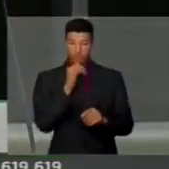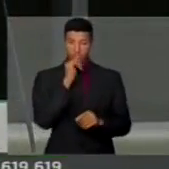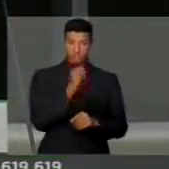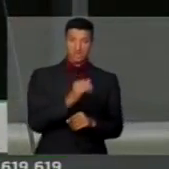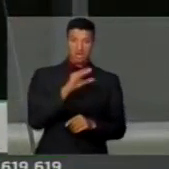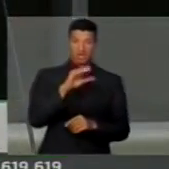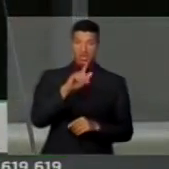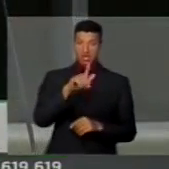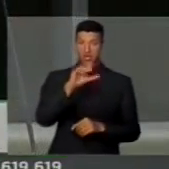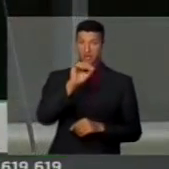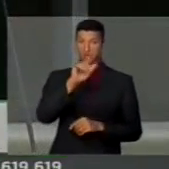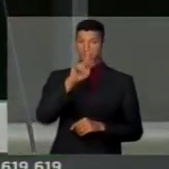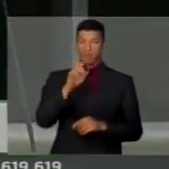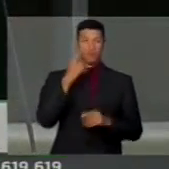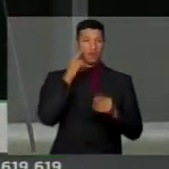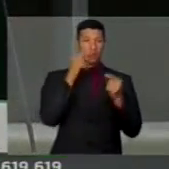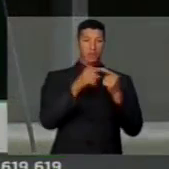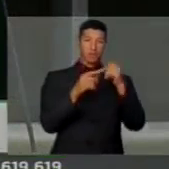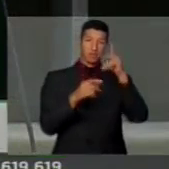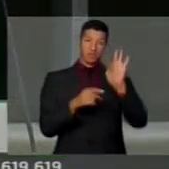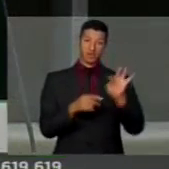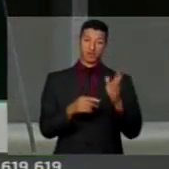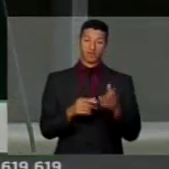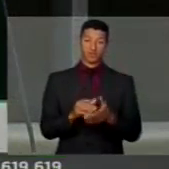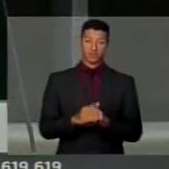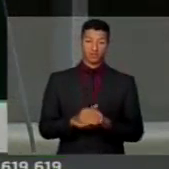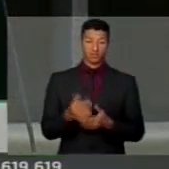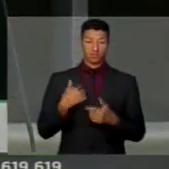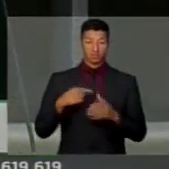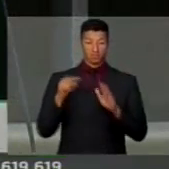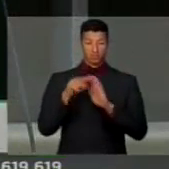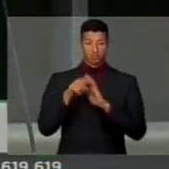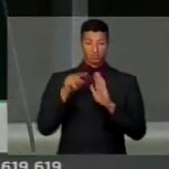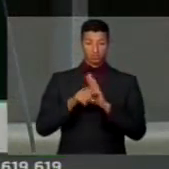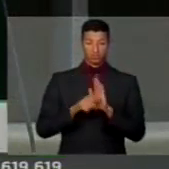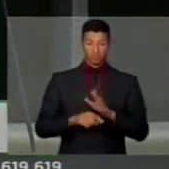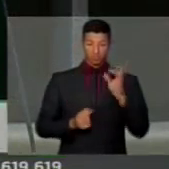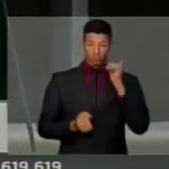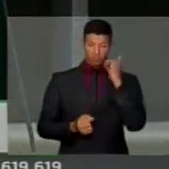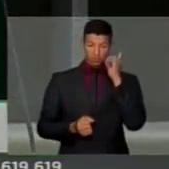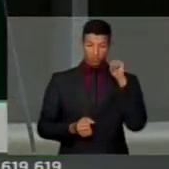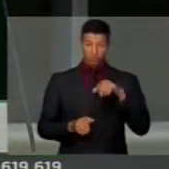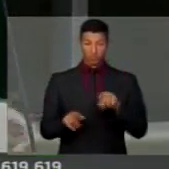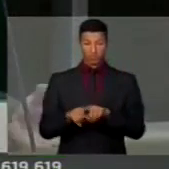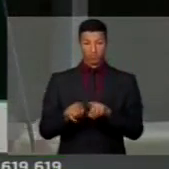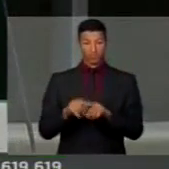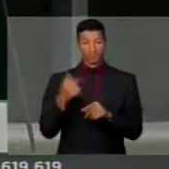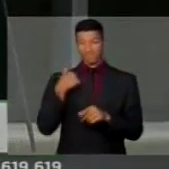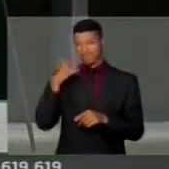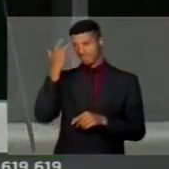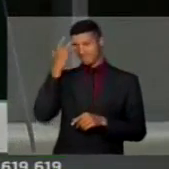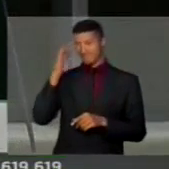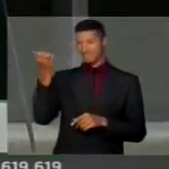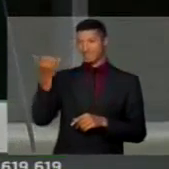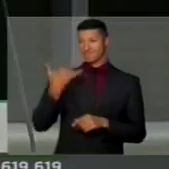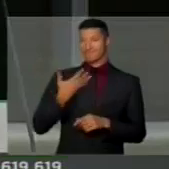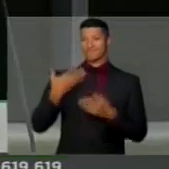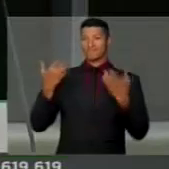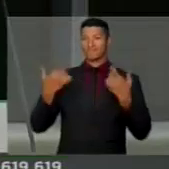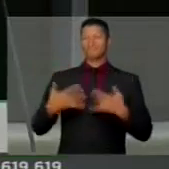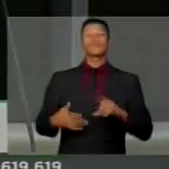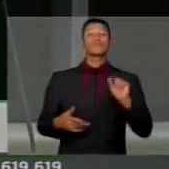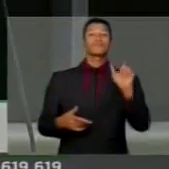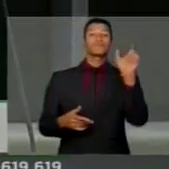golpe e a favor do PT. Fiz o questionamento ao nobre deputado aqui e ele realmente não soube me explicar quem era a